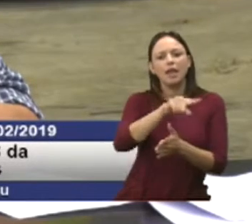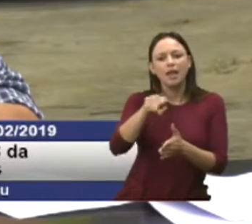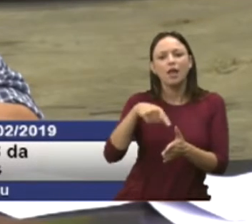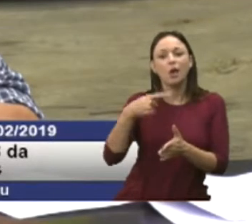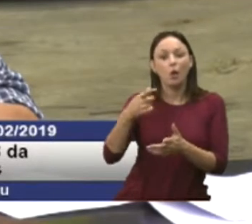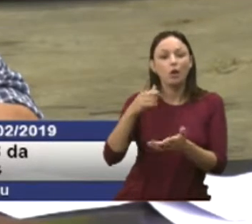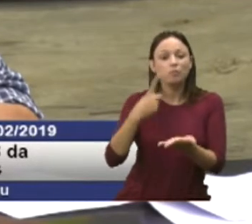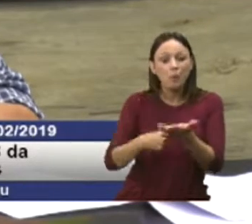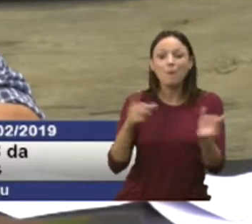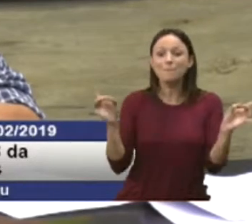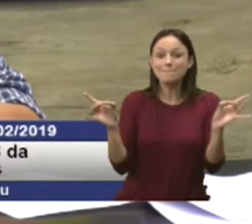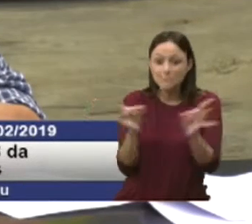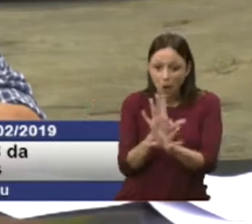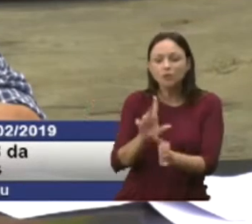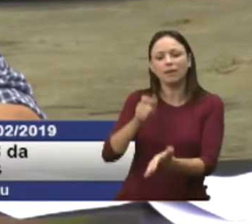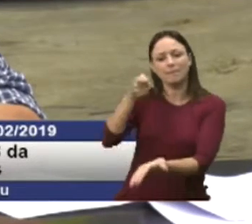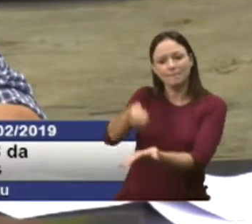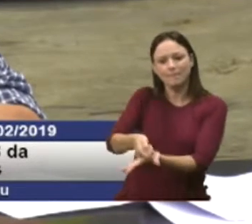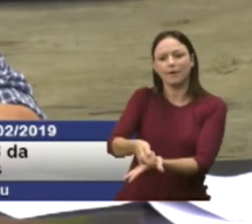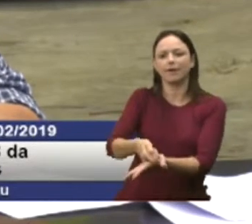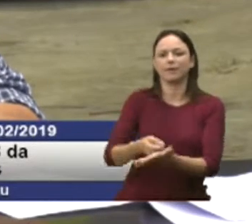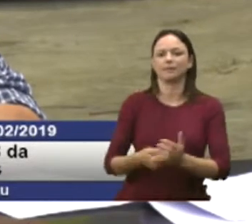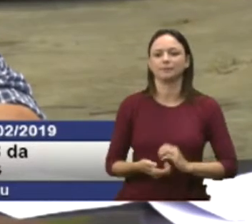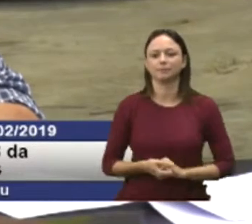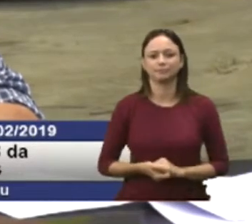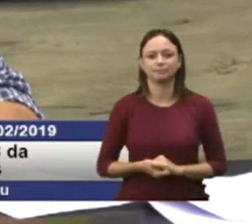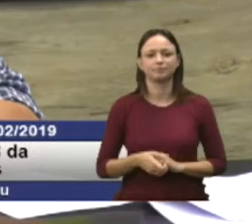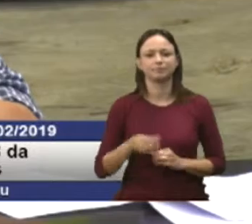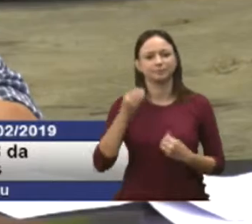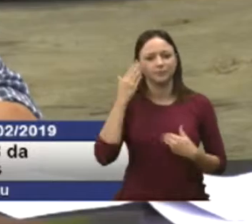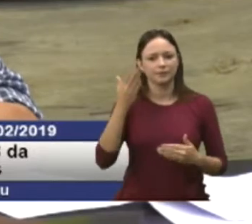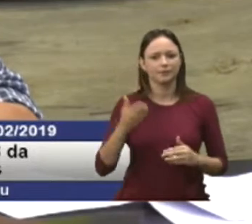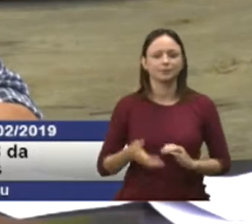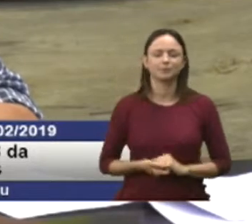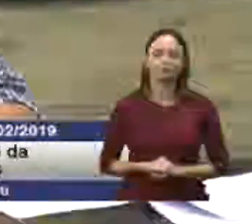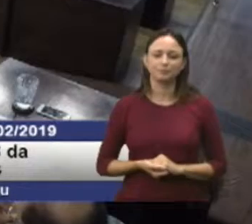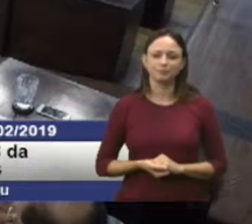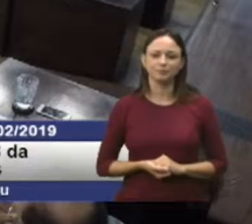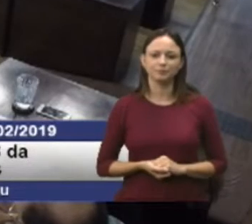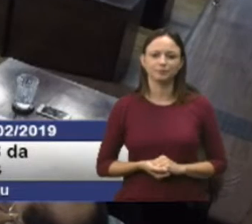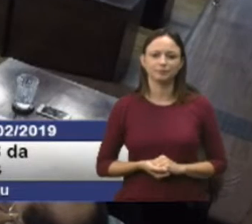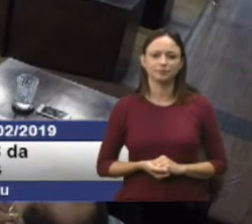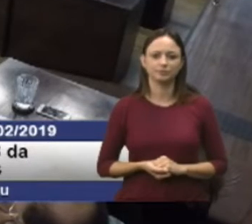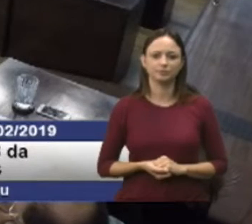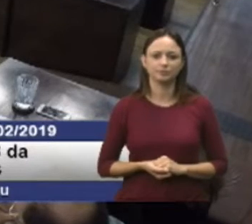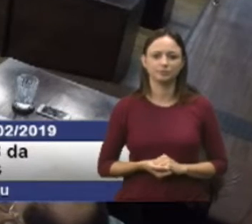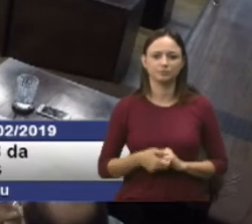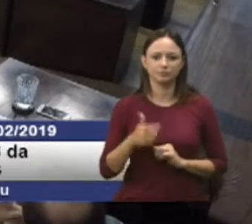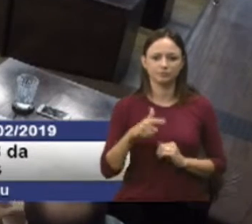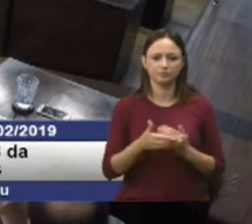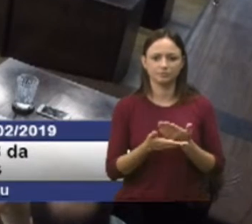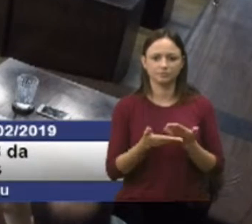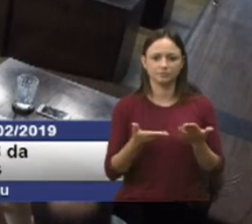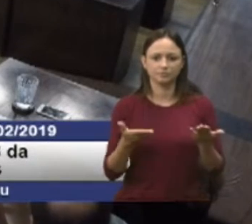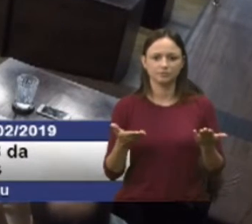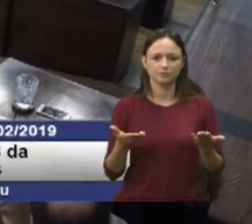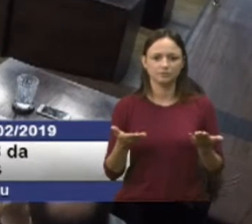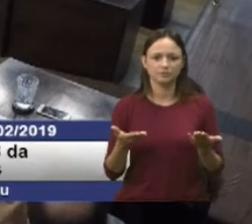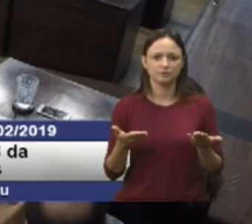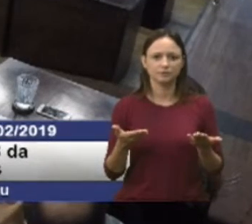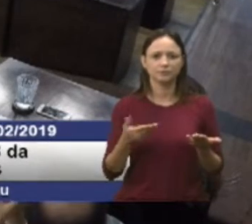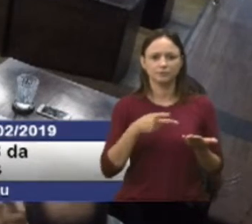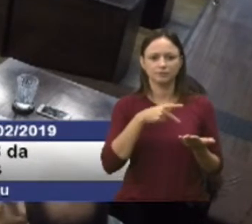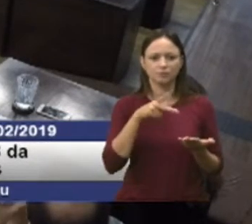o compromisso que ela assumiu. Mais uma vez, obrigado, Lúcio. Nada, disponha. Mais alguém gostaria de fazer uso da